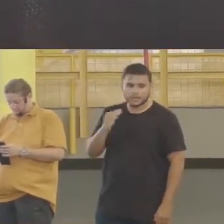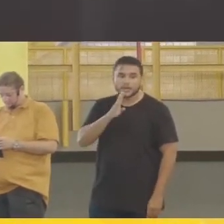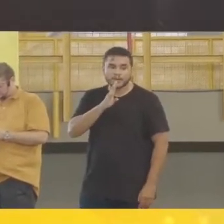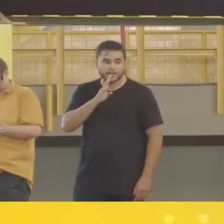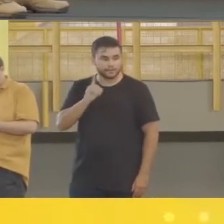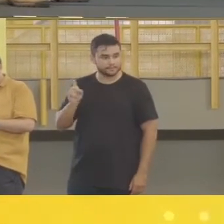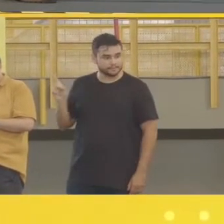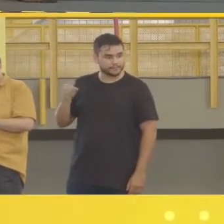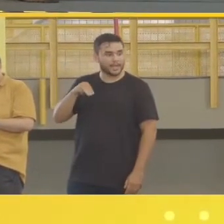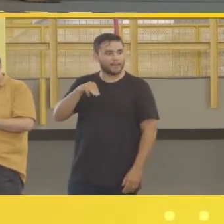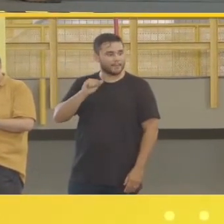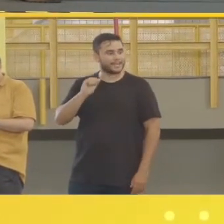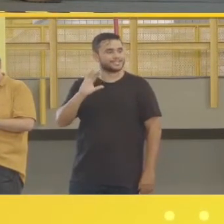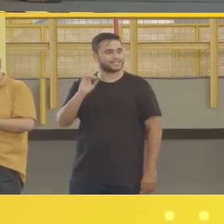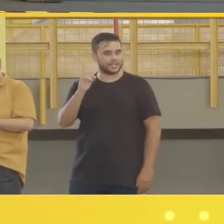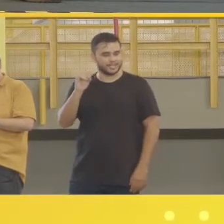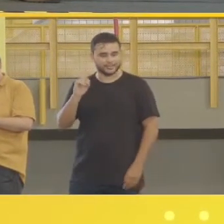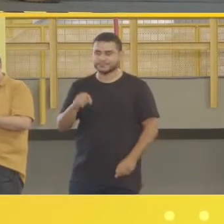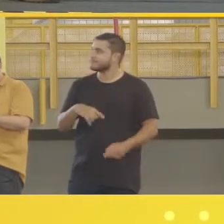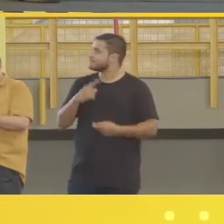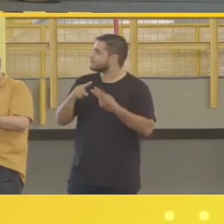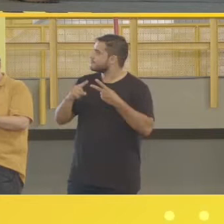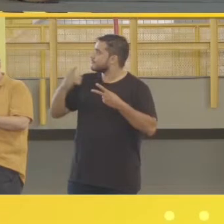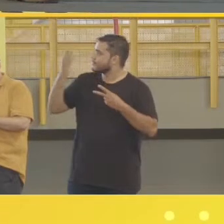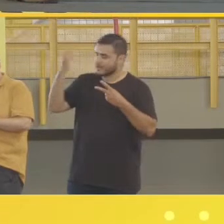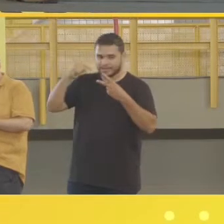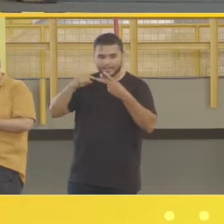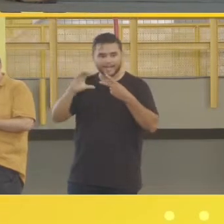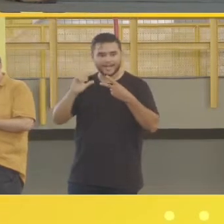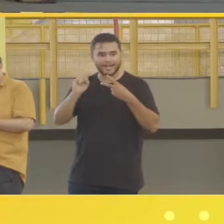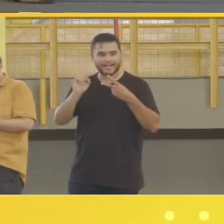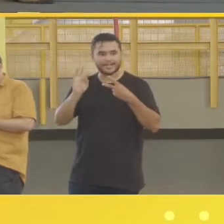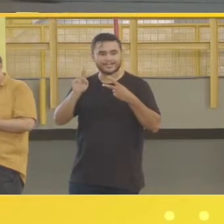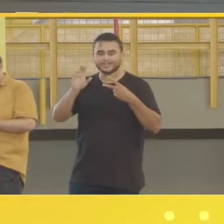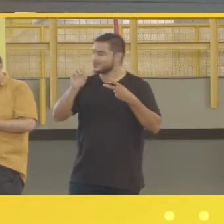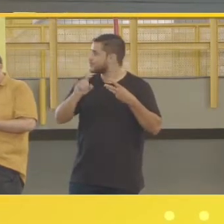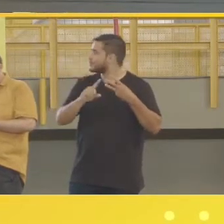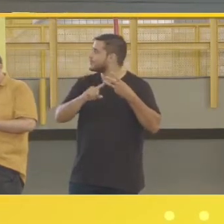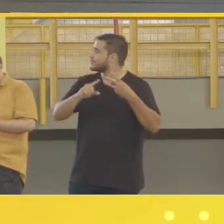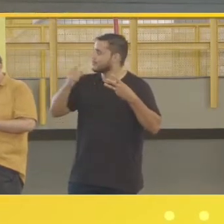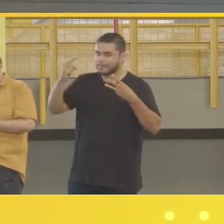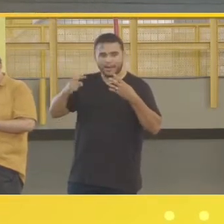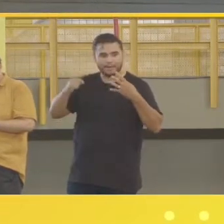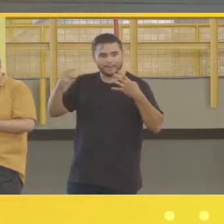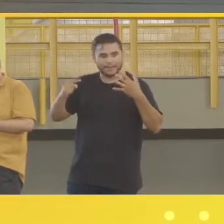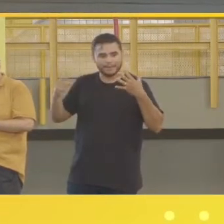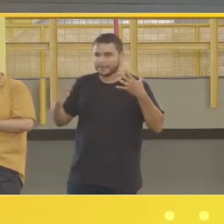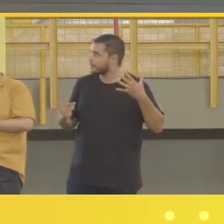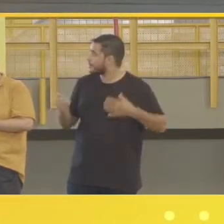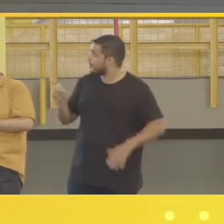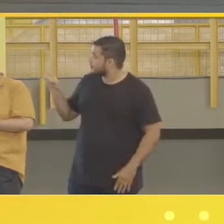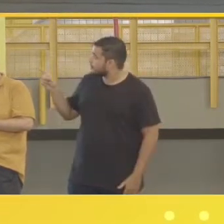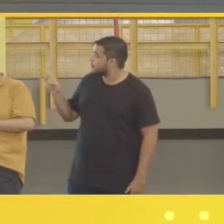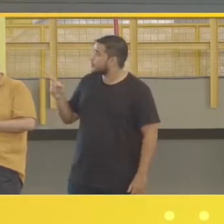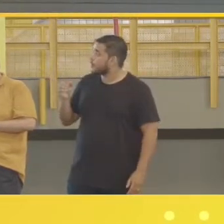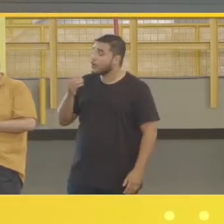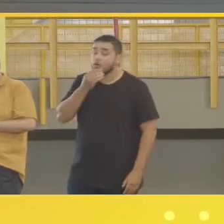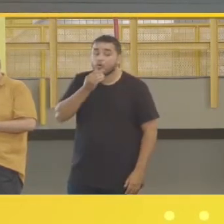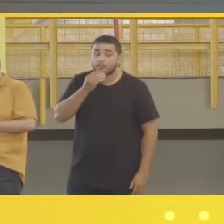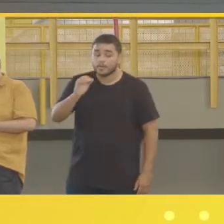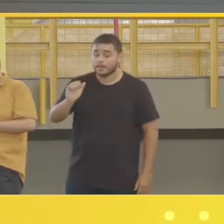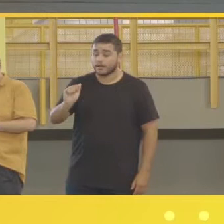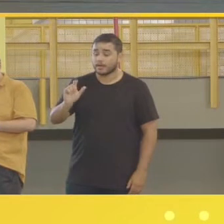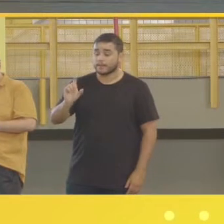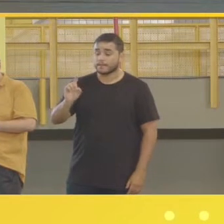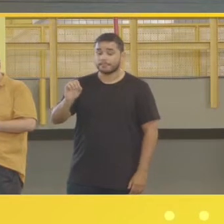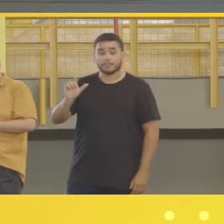de Castro Alves, falando de Aloísio de Azevedo, Adolfo Caminha, escritor cearense, Joaquim Nabuco, dentre